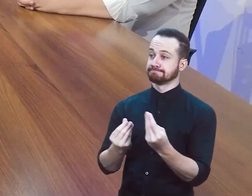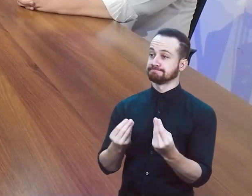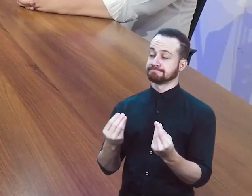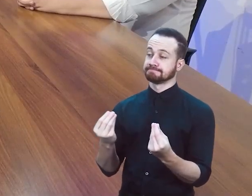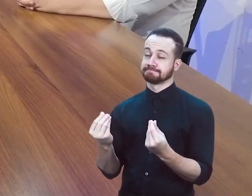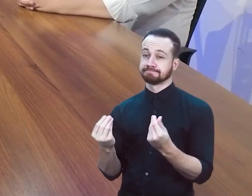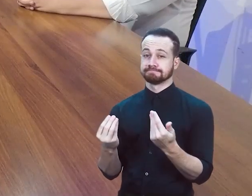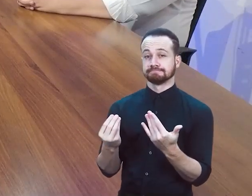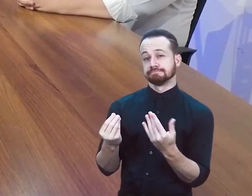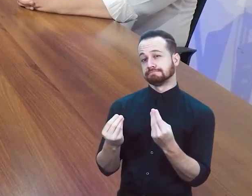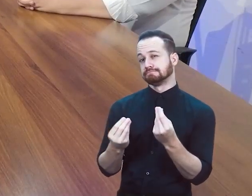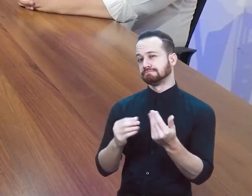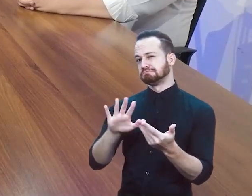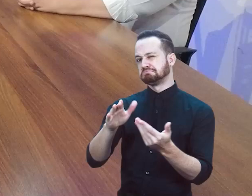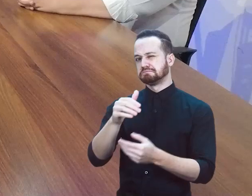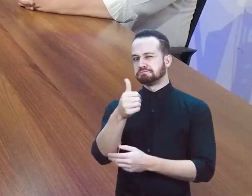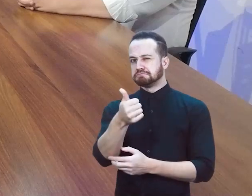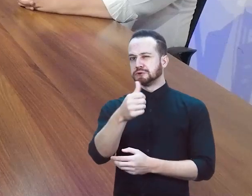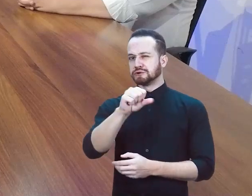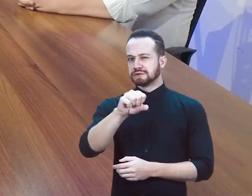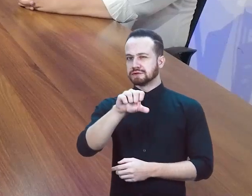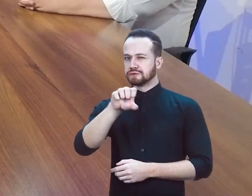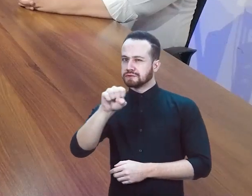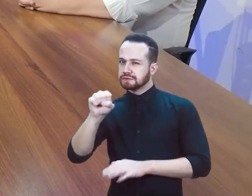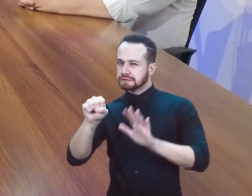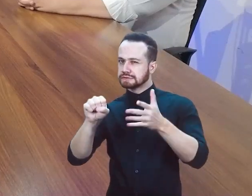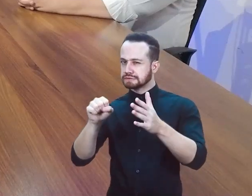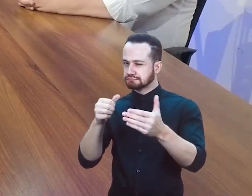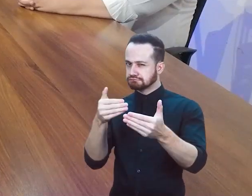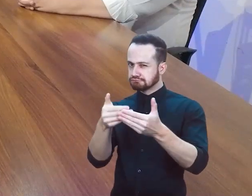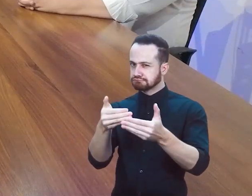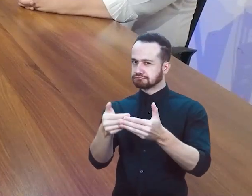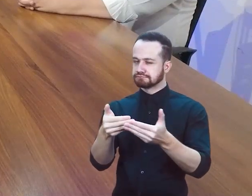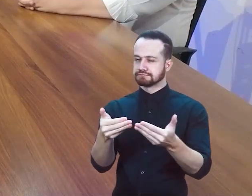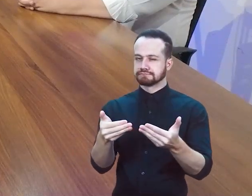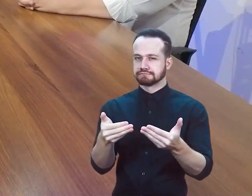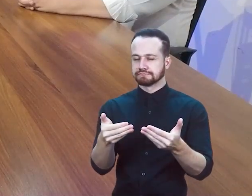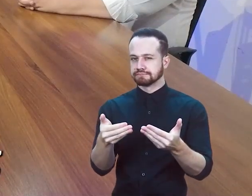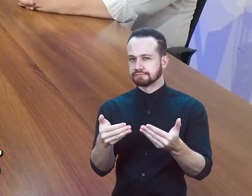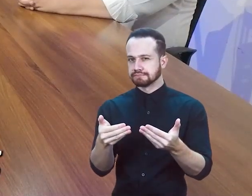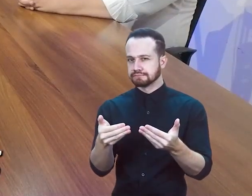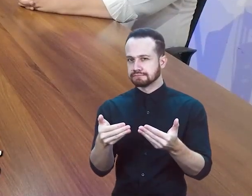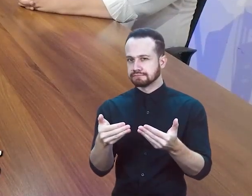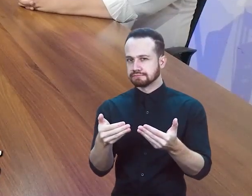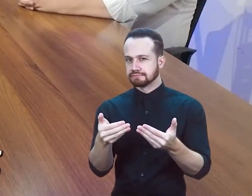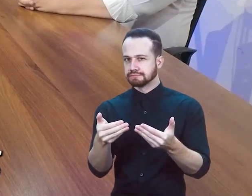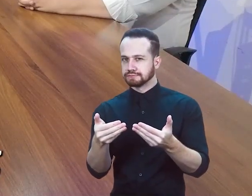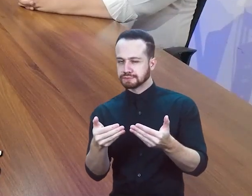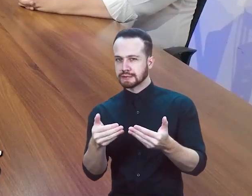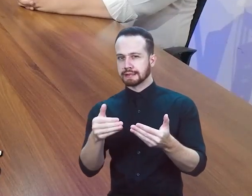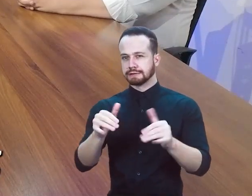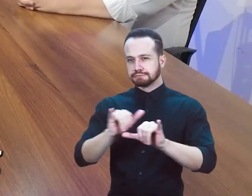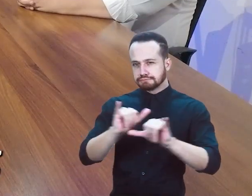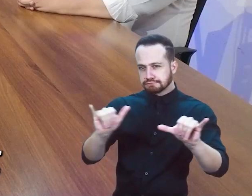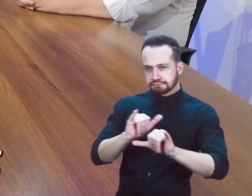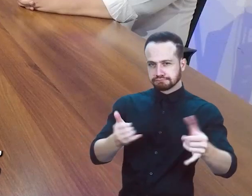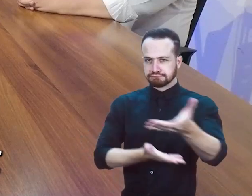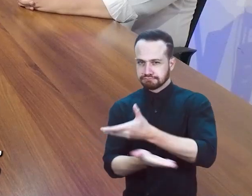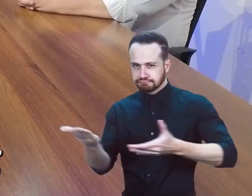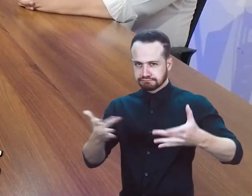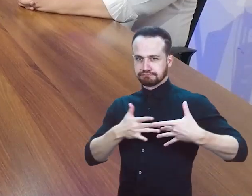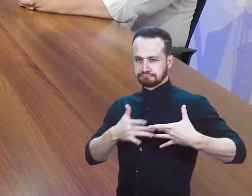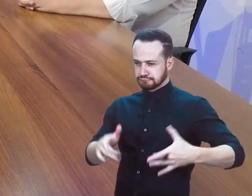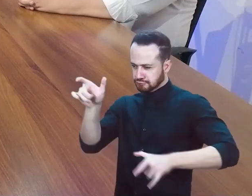ali 1988, mais recente, com a a campanha da fraternidade, ouvir o clamor